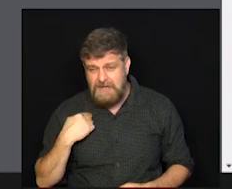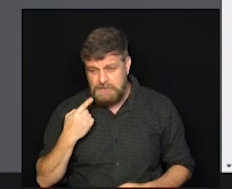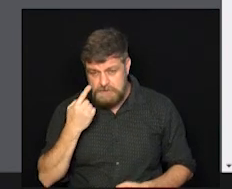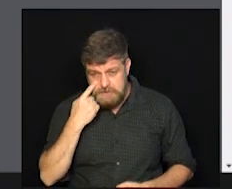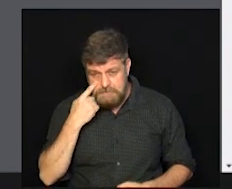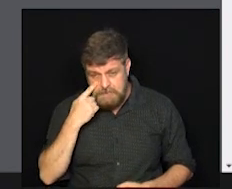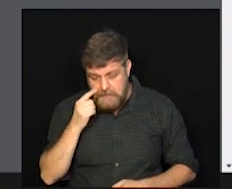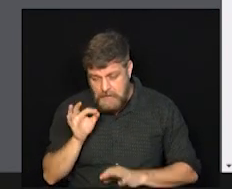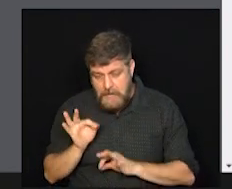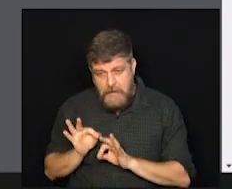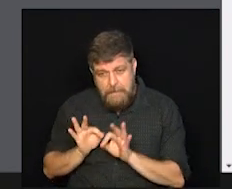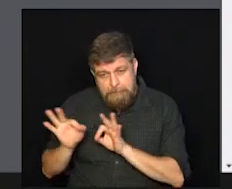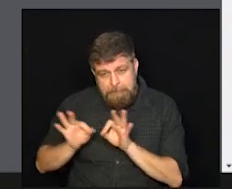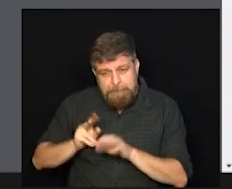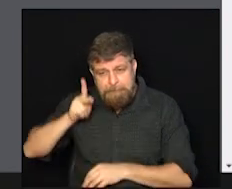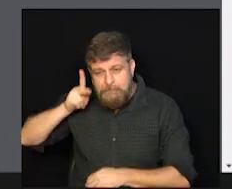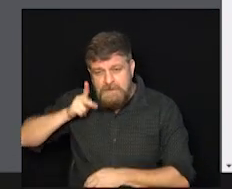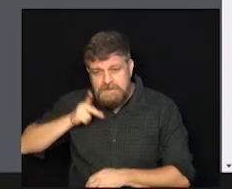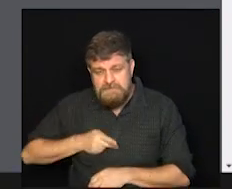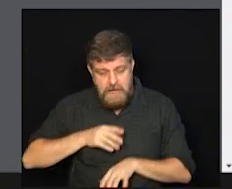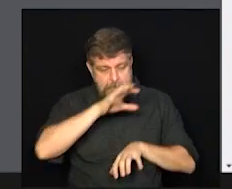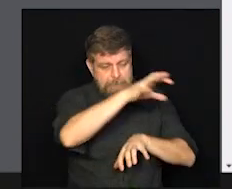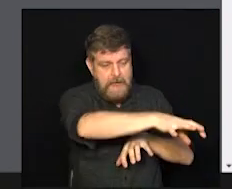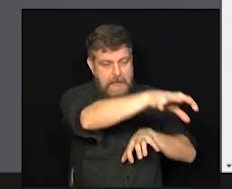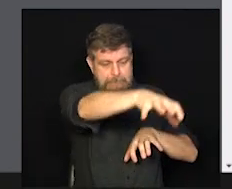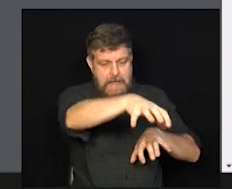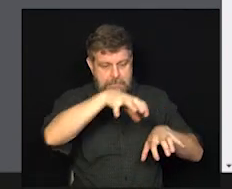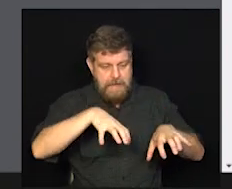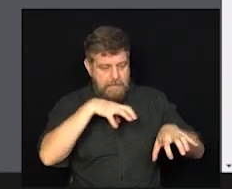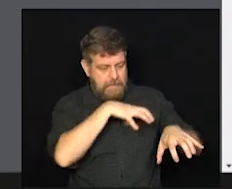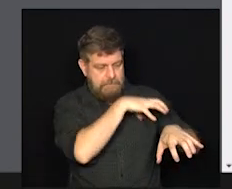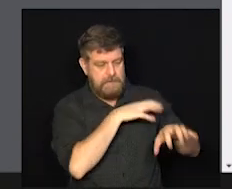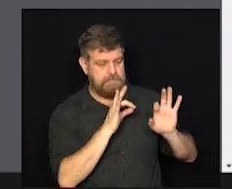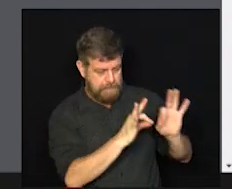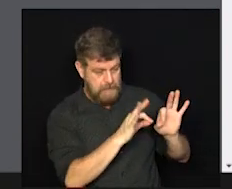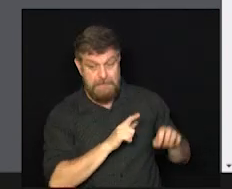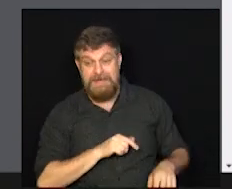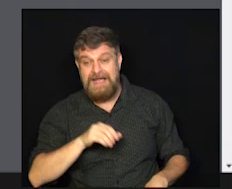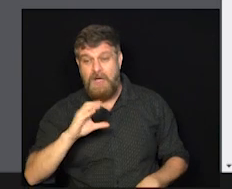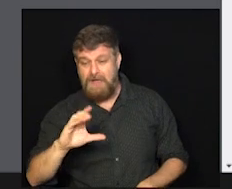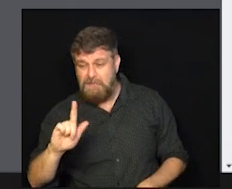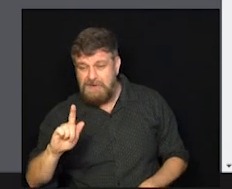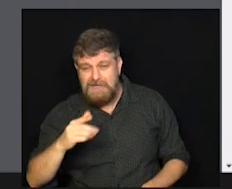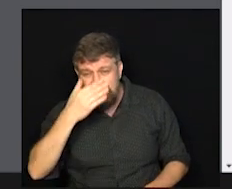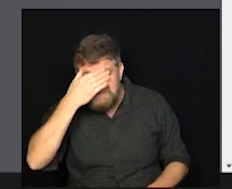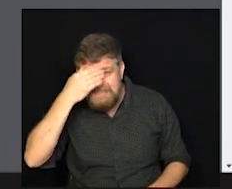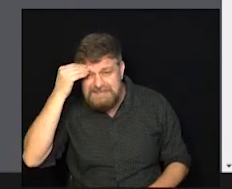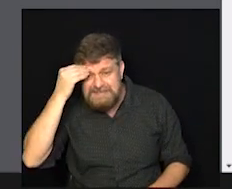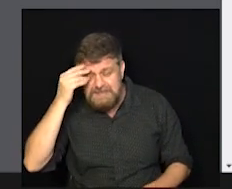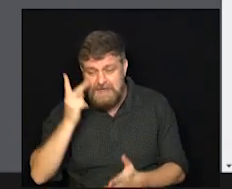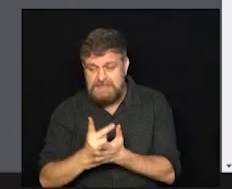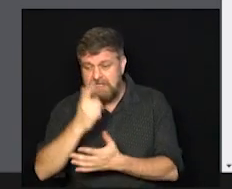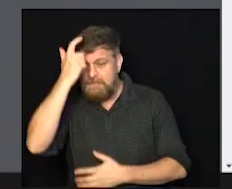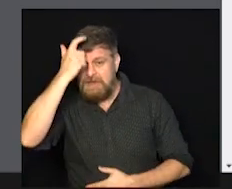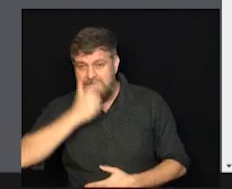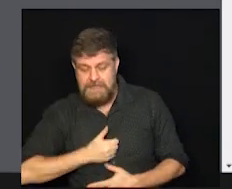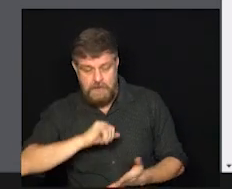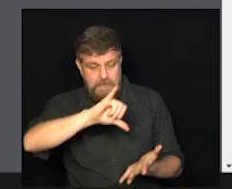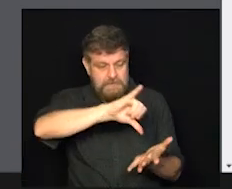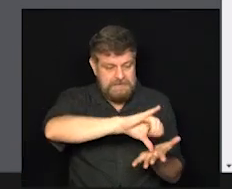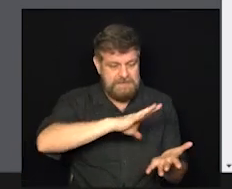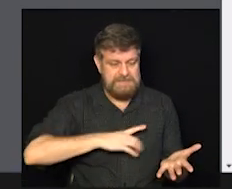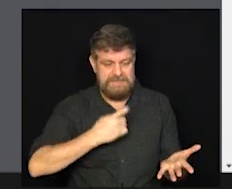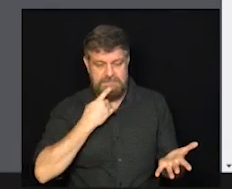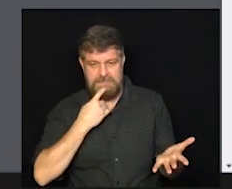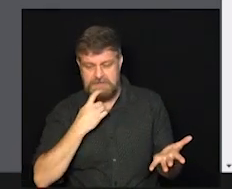bem organizadas e feitas em outras regiões da cidade do próprio Campo Grande. E toda vez que eu precisava ir para o centro da cidade ou outra localidade,